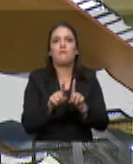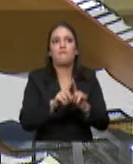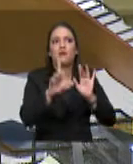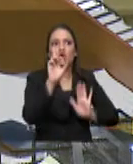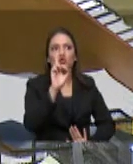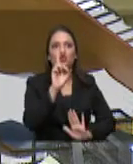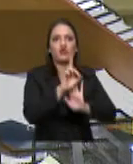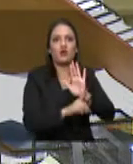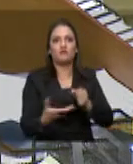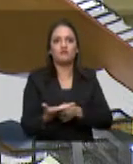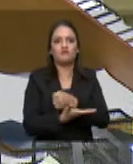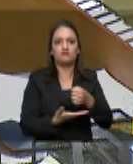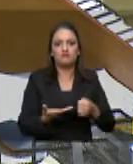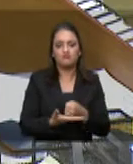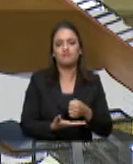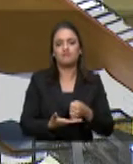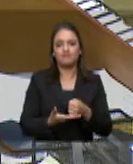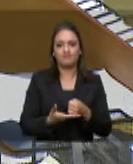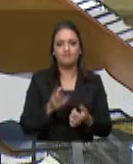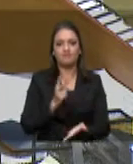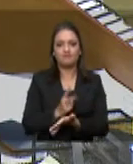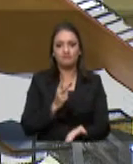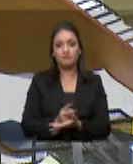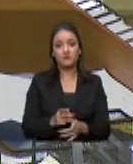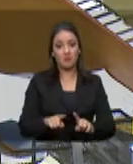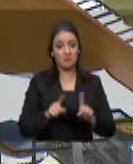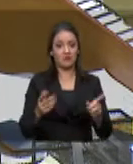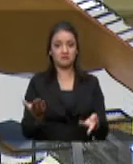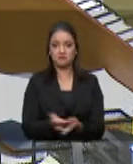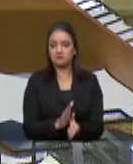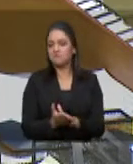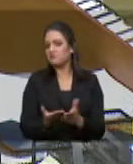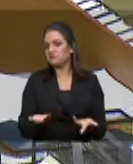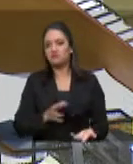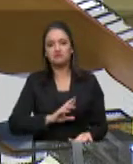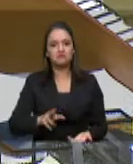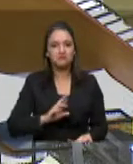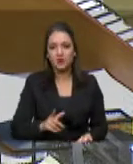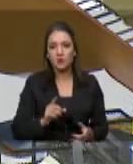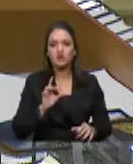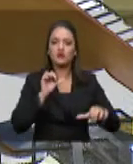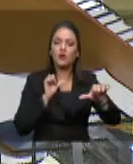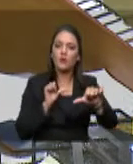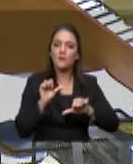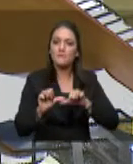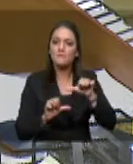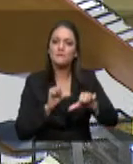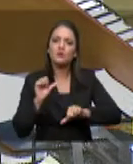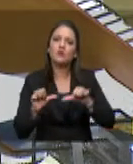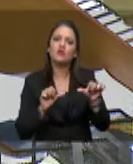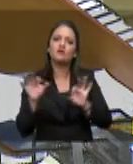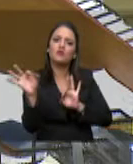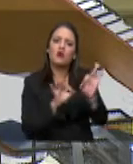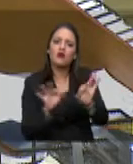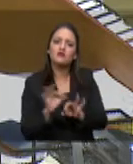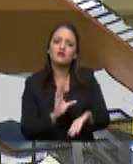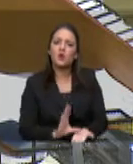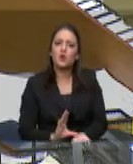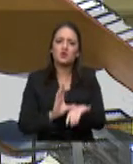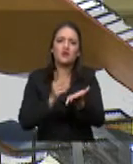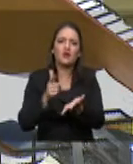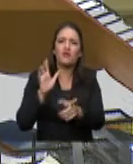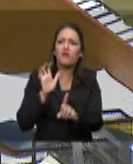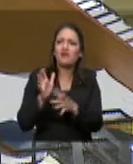modo perene e significativo. No caso dos autos, isso não ocorre. A mera alteração organizacional de um conselho em nada afeta